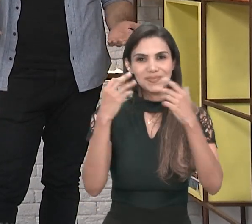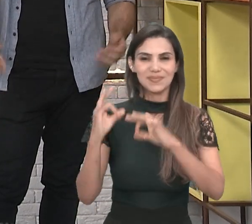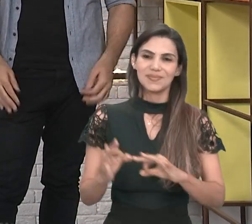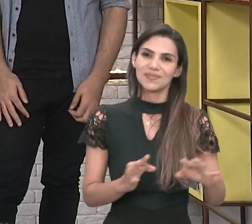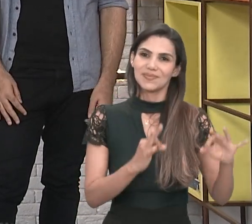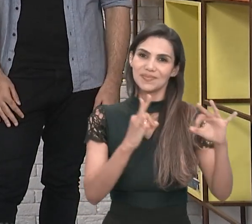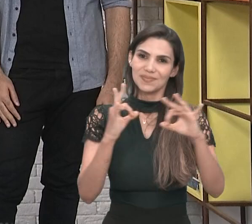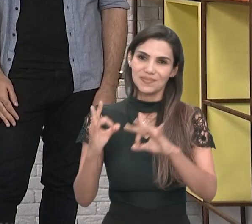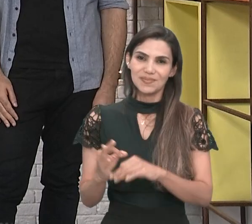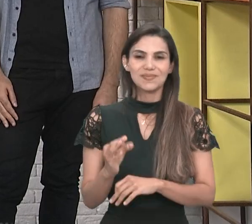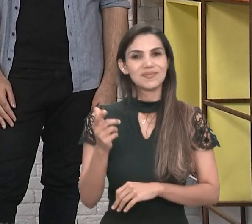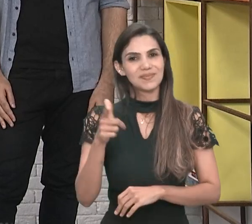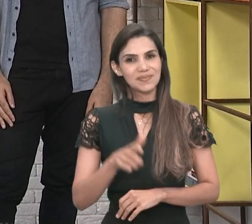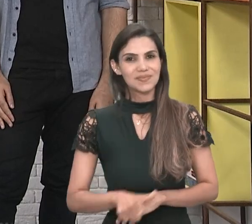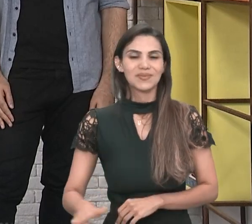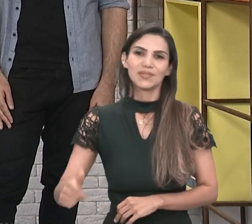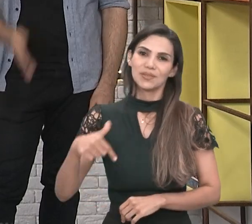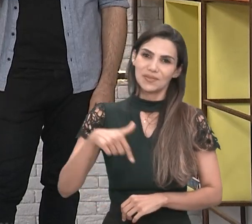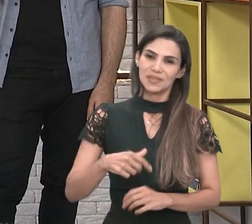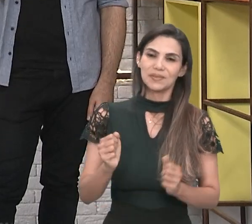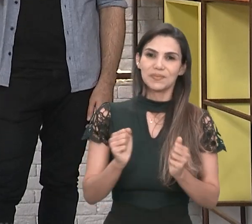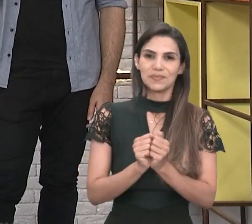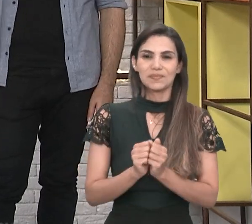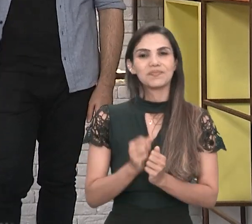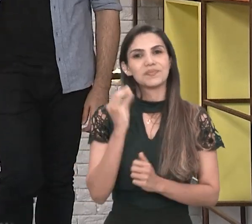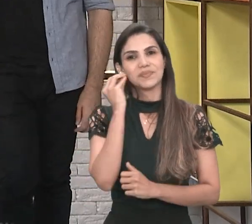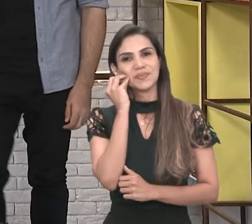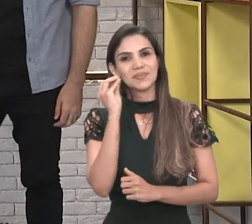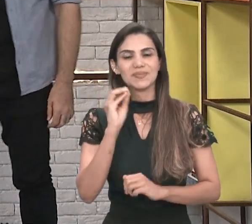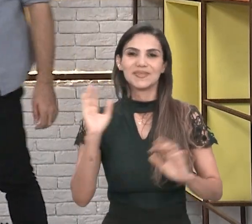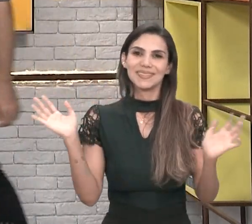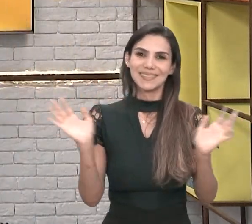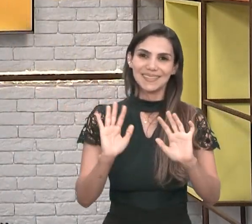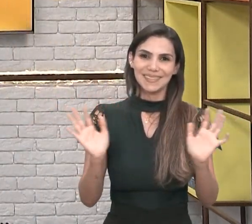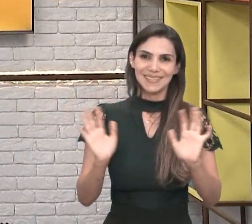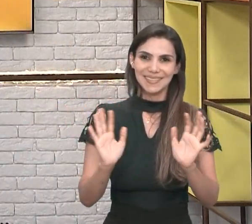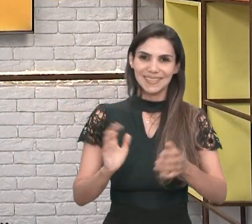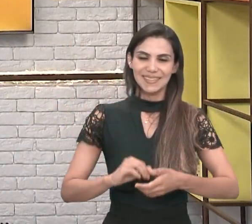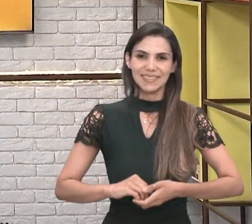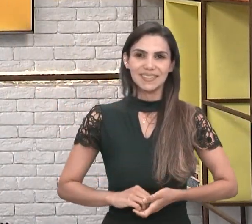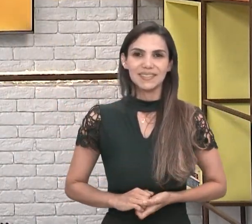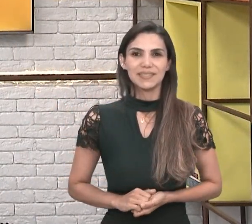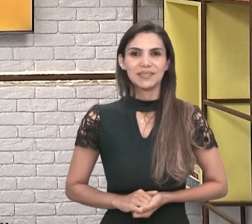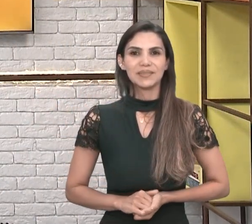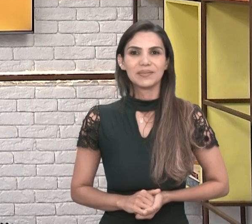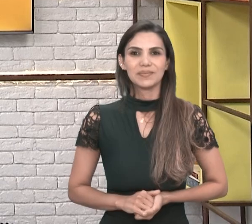sua parceria, mais um dia aqui junto com a gente. Beijos, até mais, tchau!